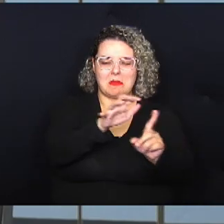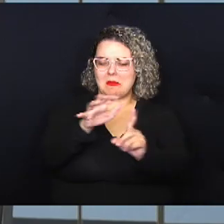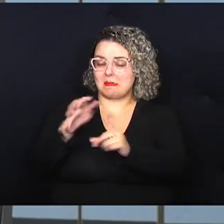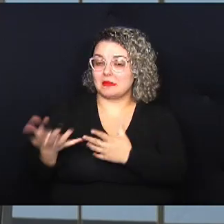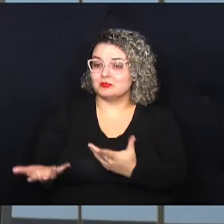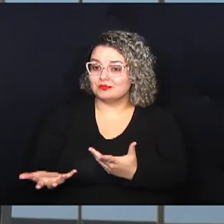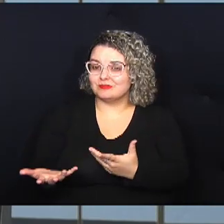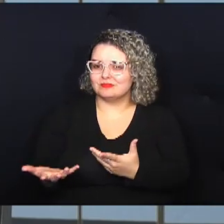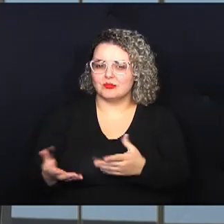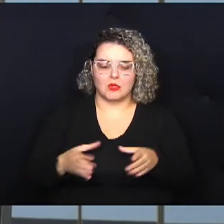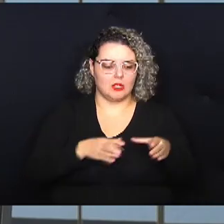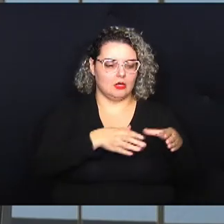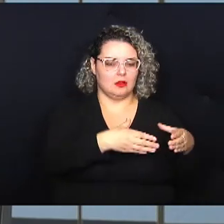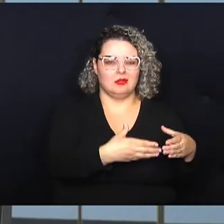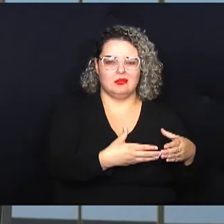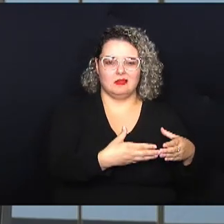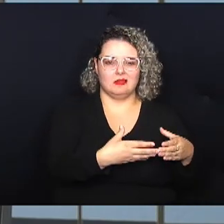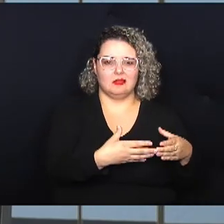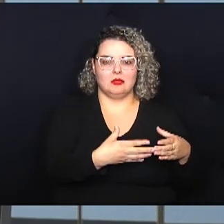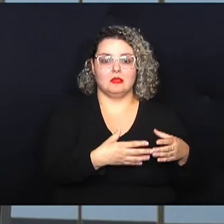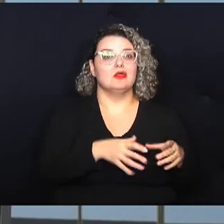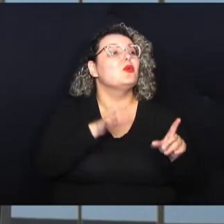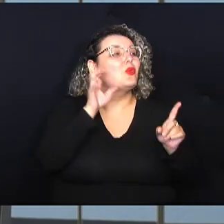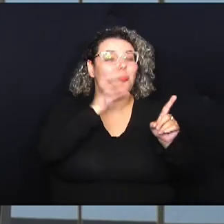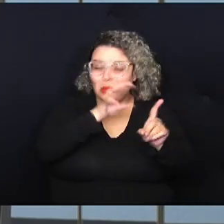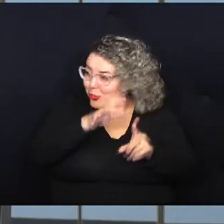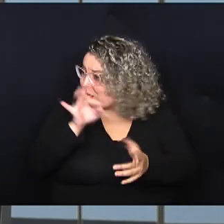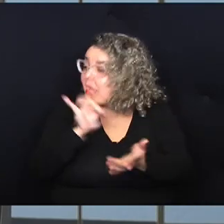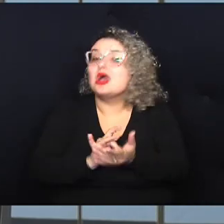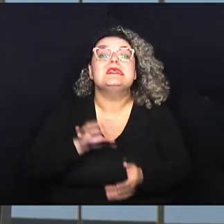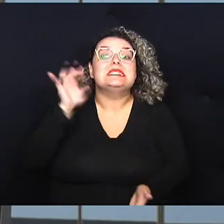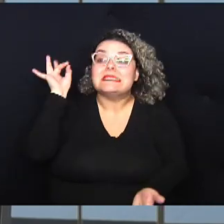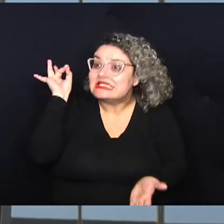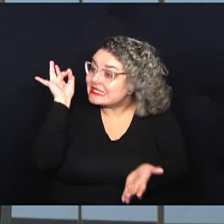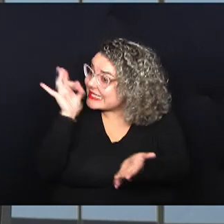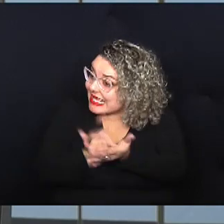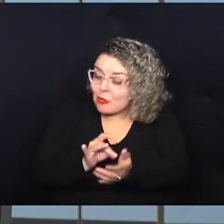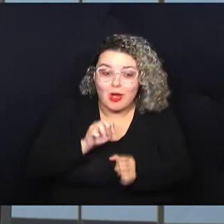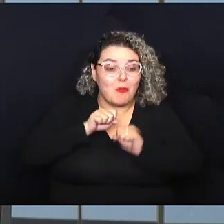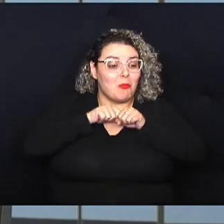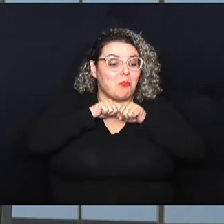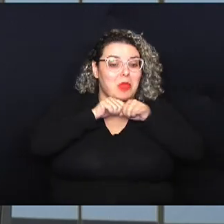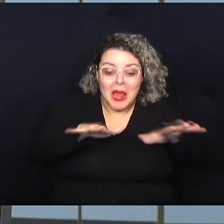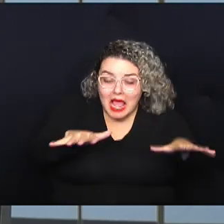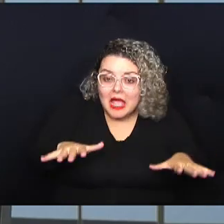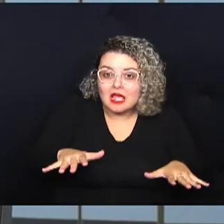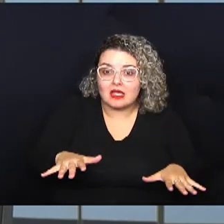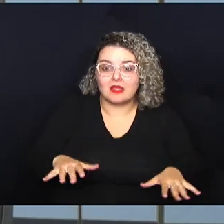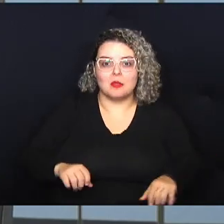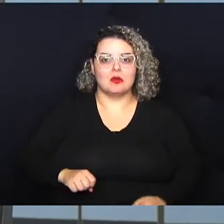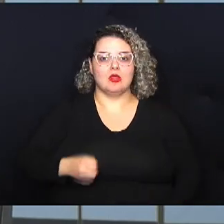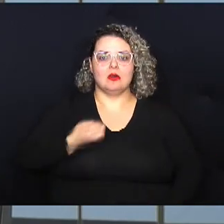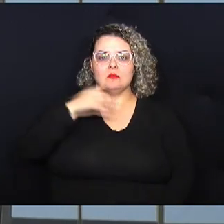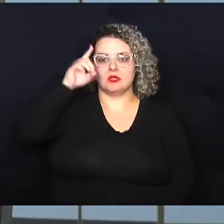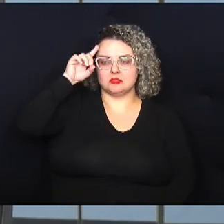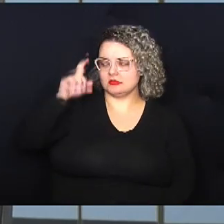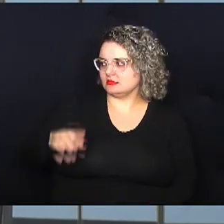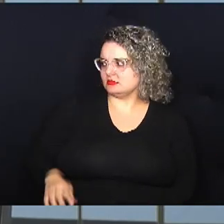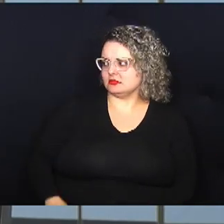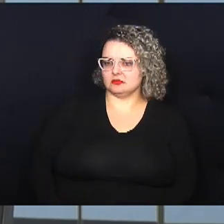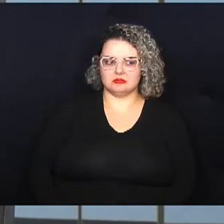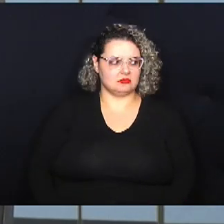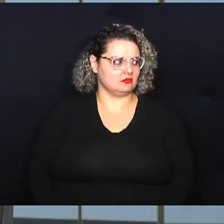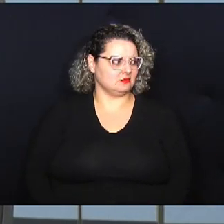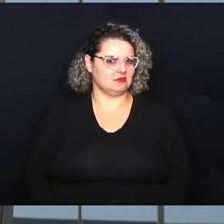o departamento já ficou... Contamina mesmo, né? Contamina mesmo. É incrível. Você passa, dá bom dia, um olha, tu olha, quase